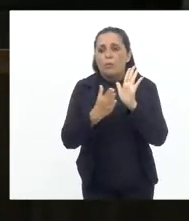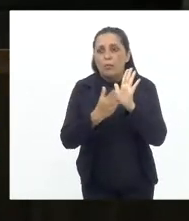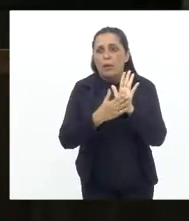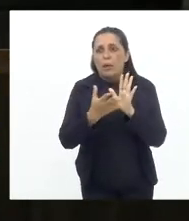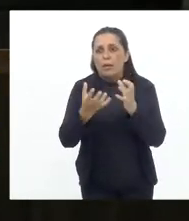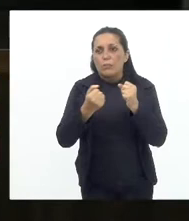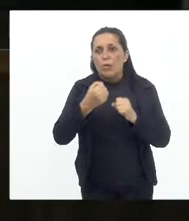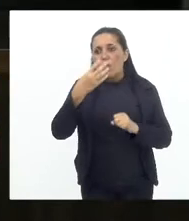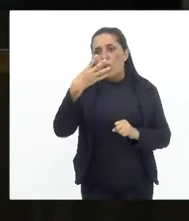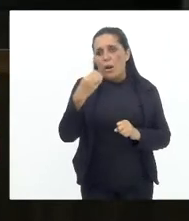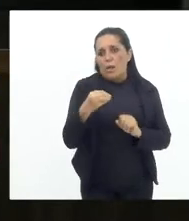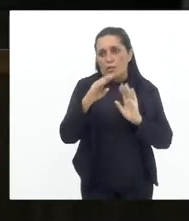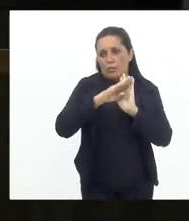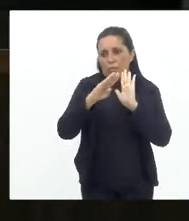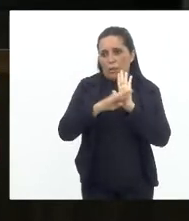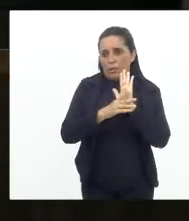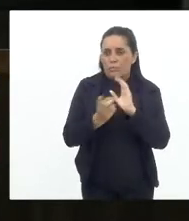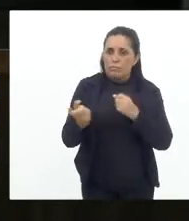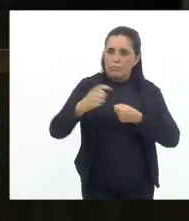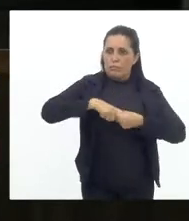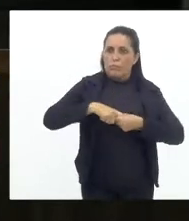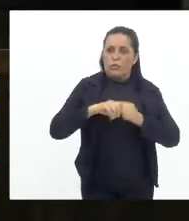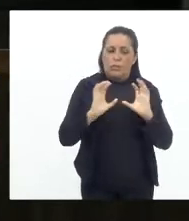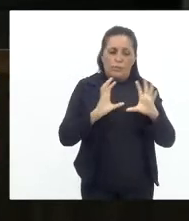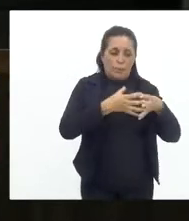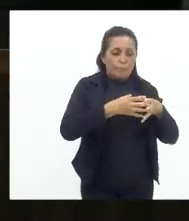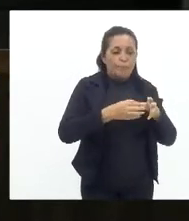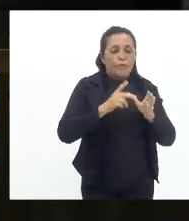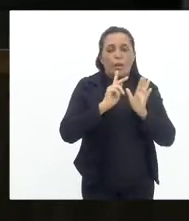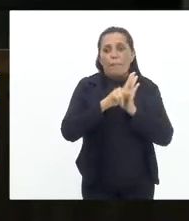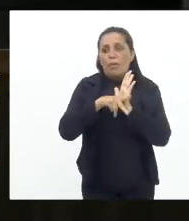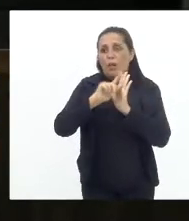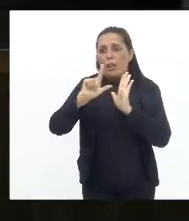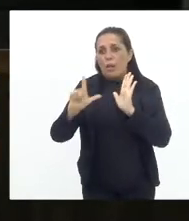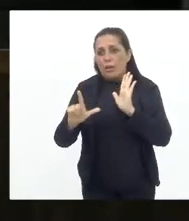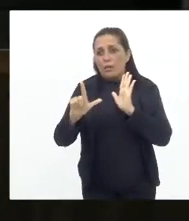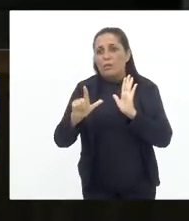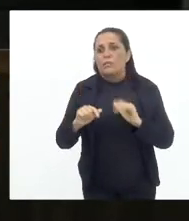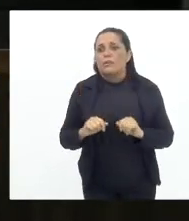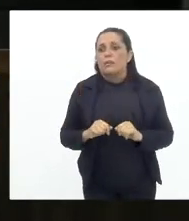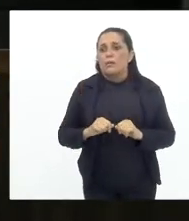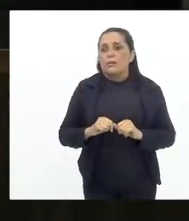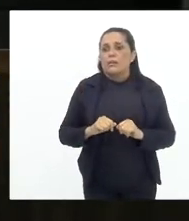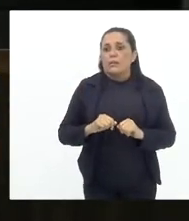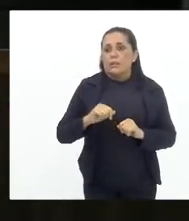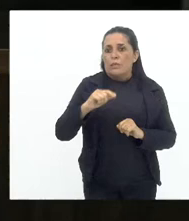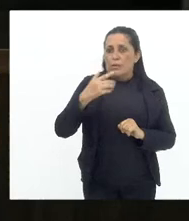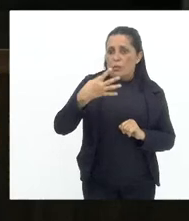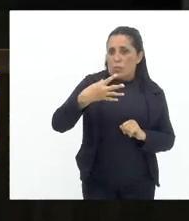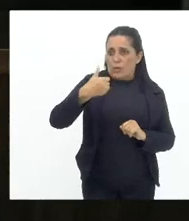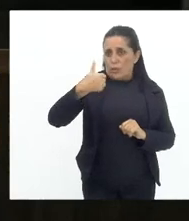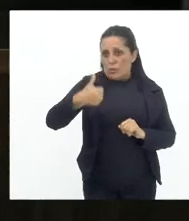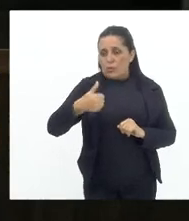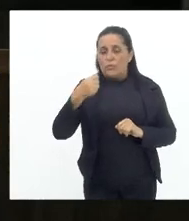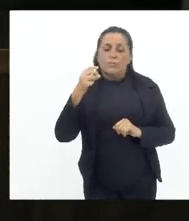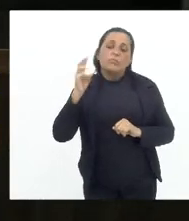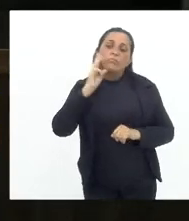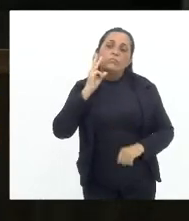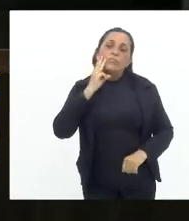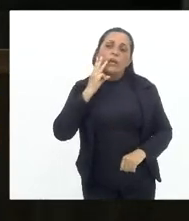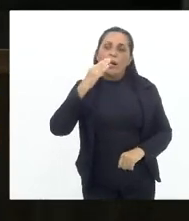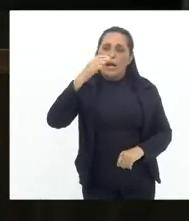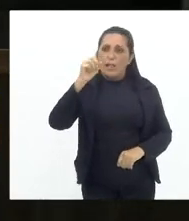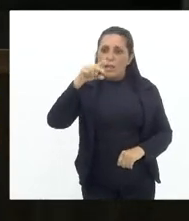recebeu 40 emendas e retorna as comissões projeto de lei 4375 de 21 de autoria Deputado waldeck Carneiro que